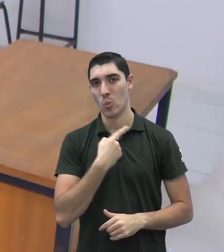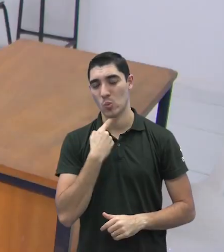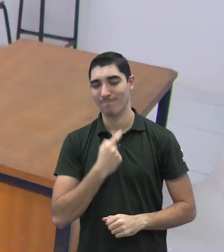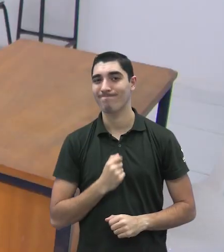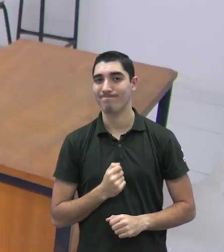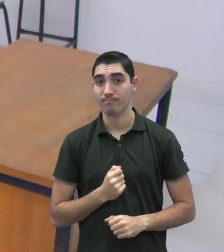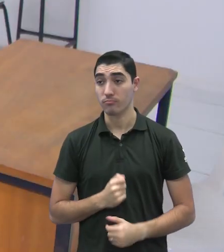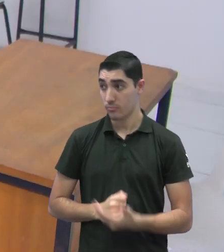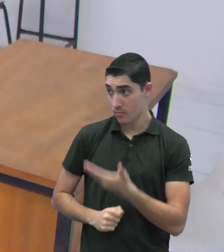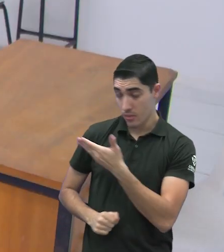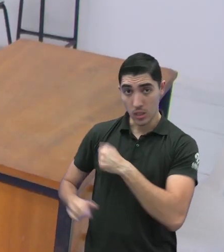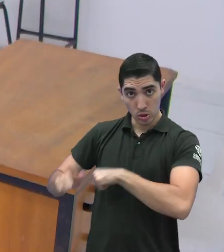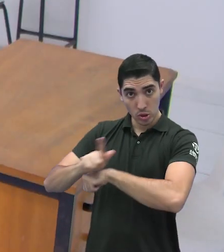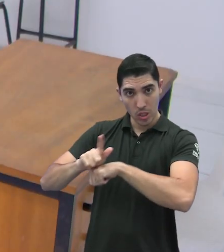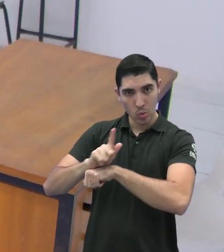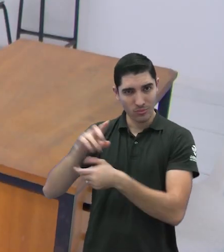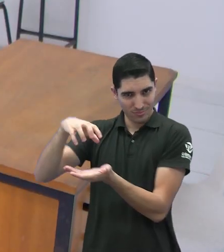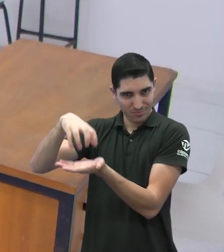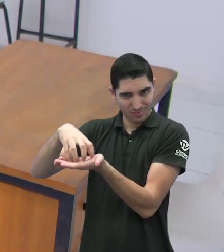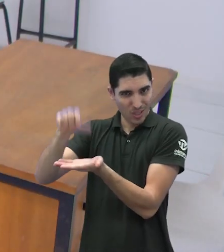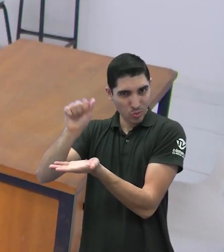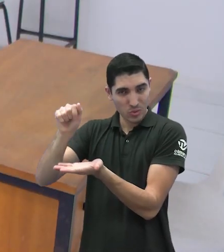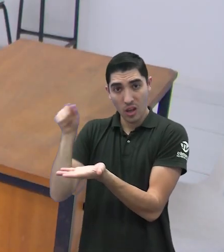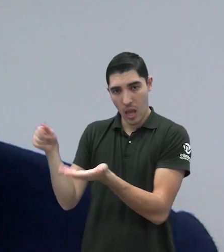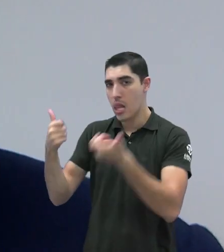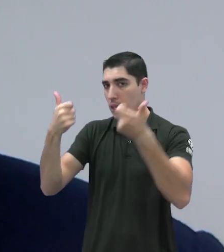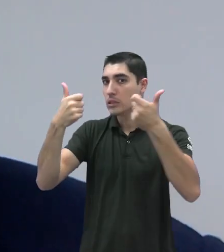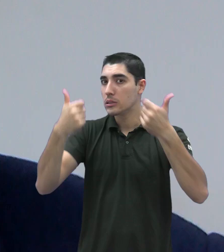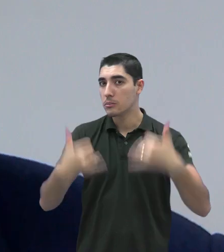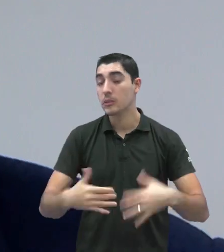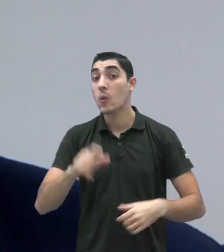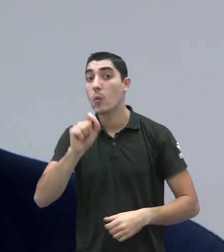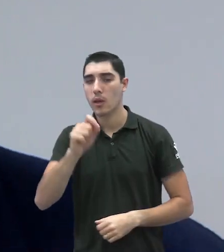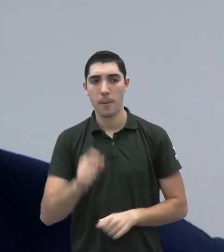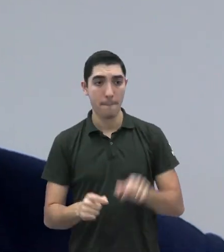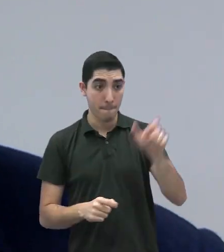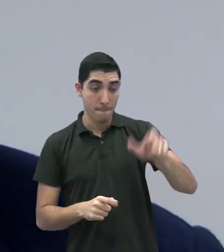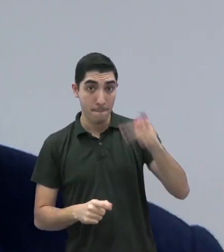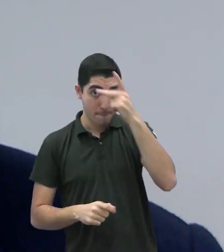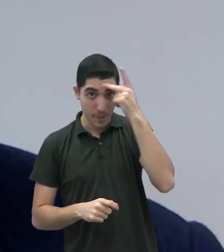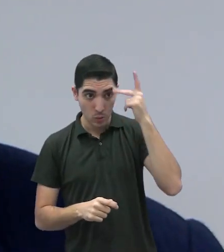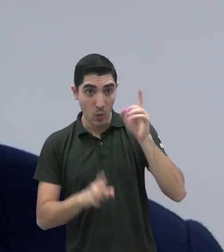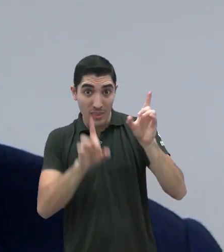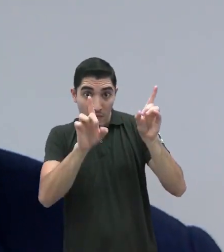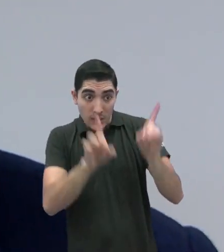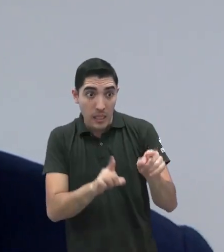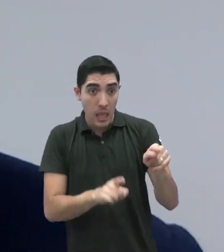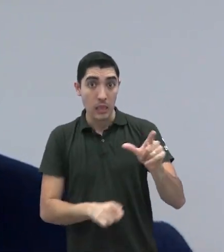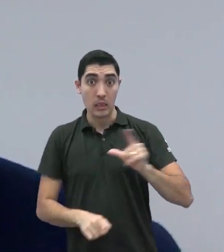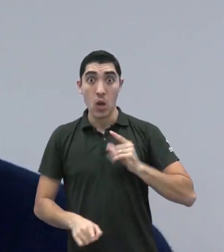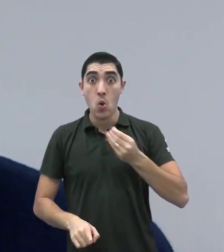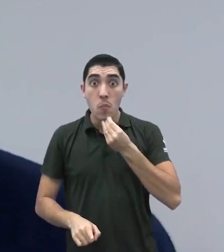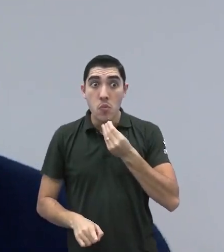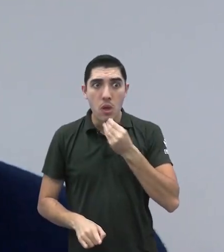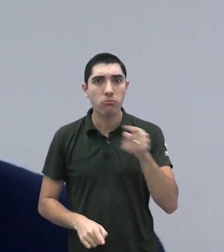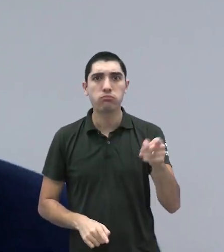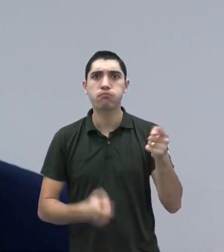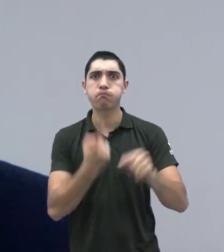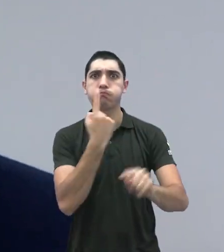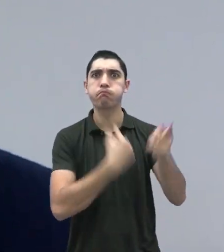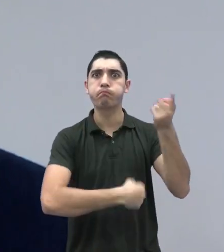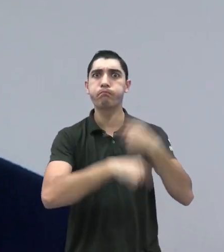educacionais. E a gestora da associação vê de perto. Quando as pessoas com deficiência recebem oportunidades,